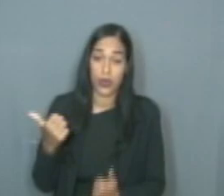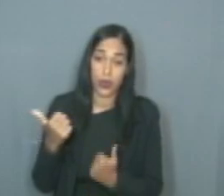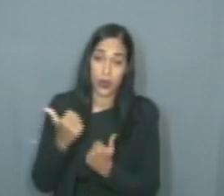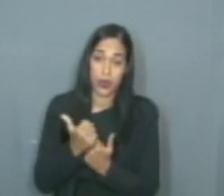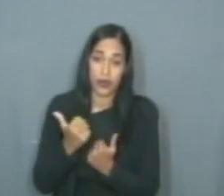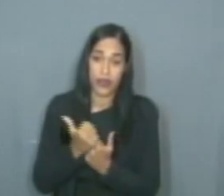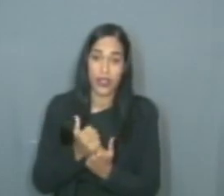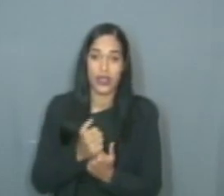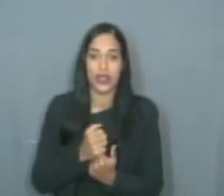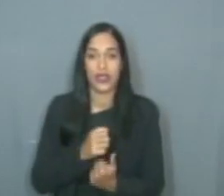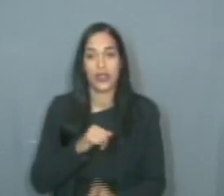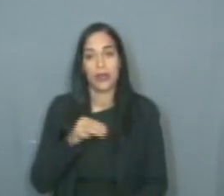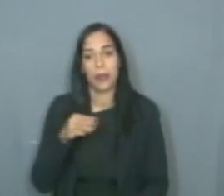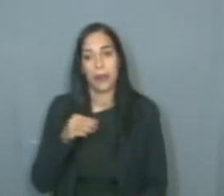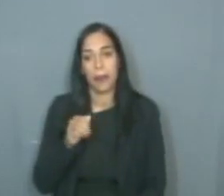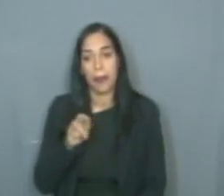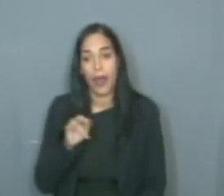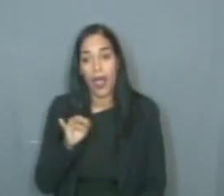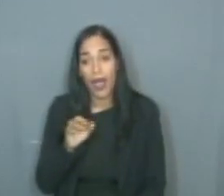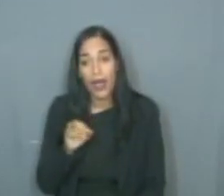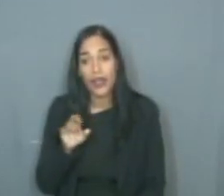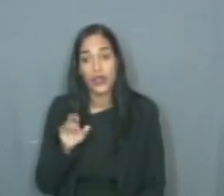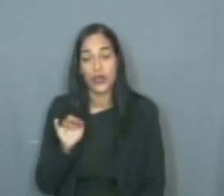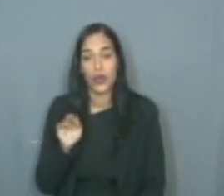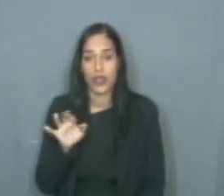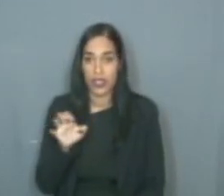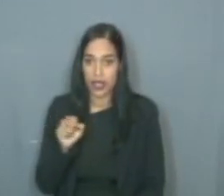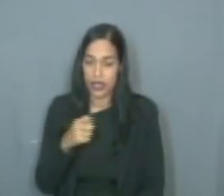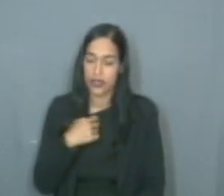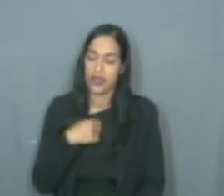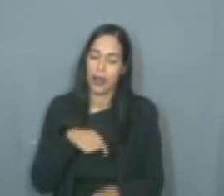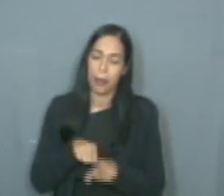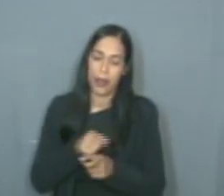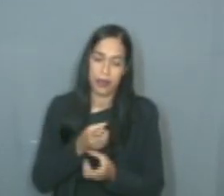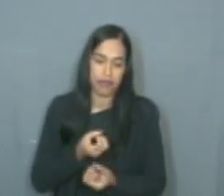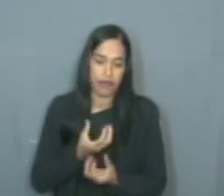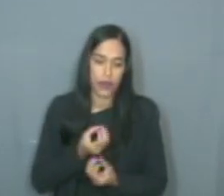vice-presidente, José Mário Rodrigues, meu poeta amado e amigo também.